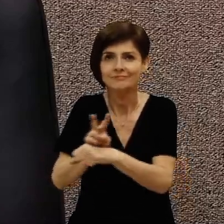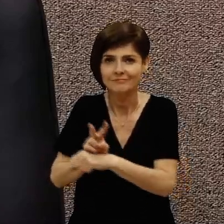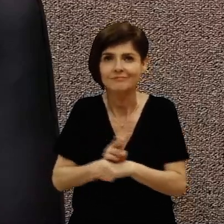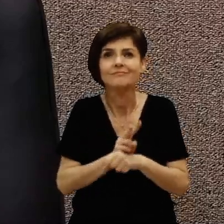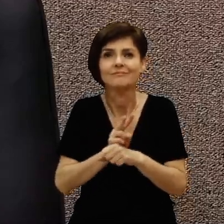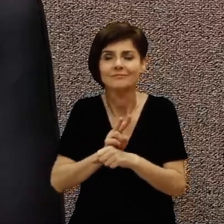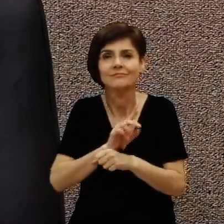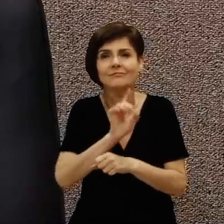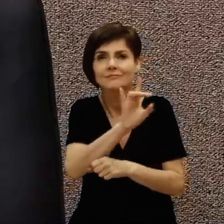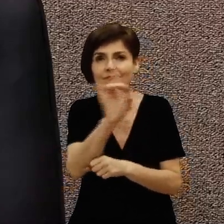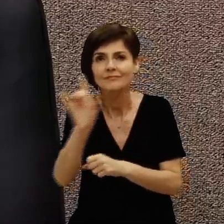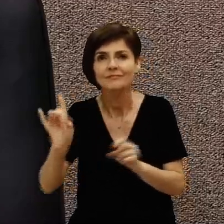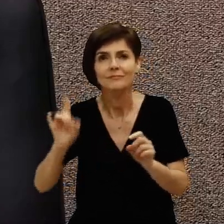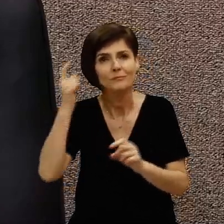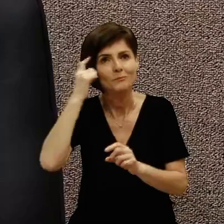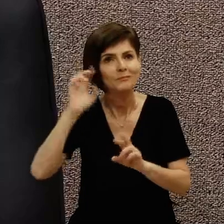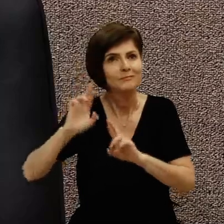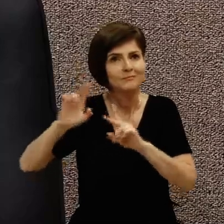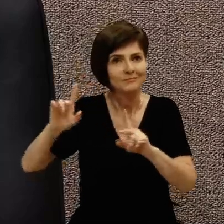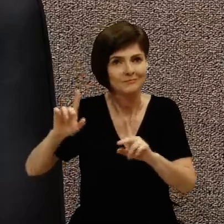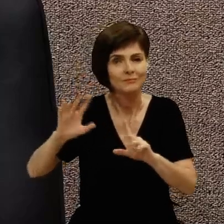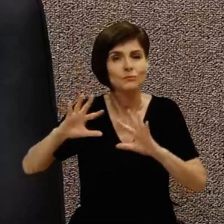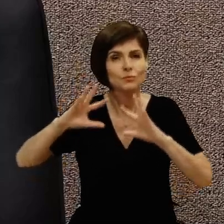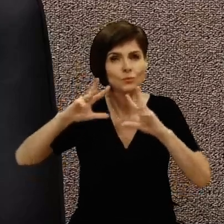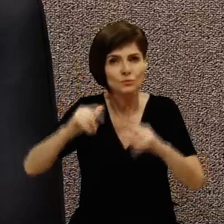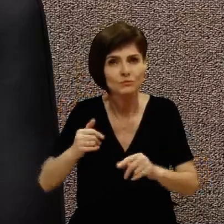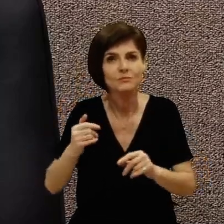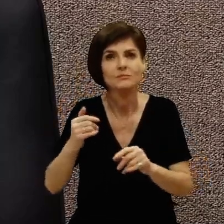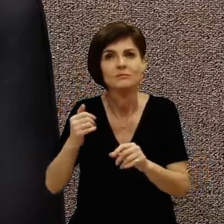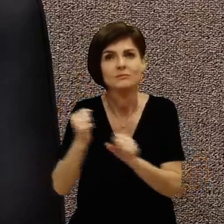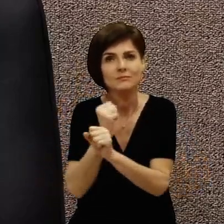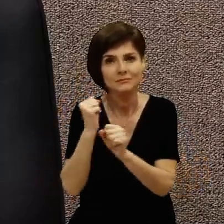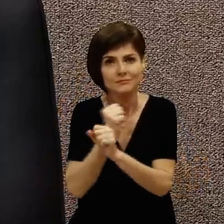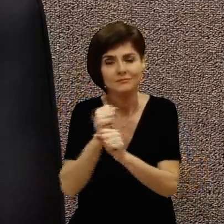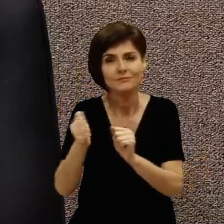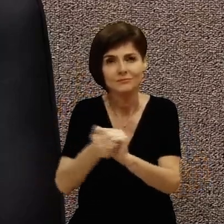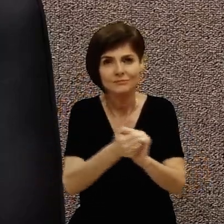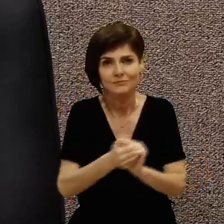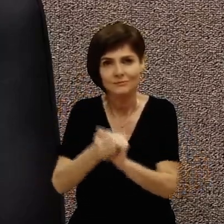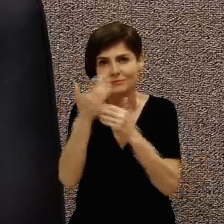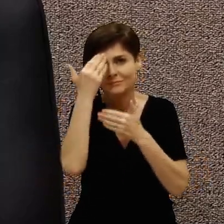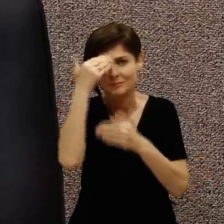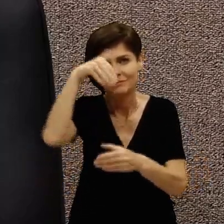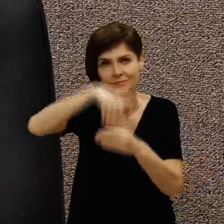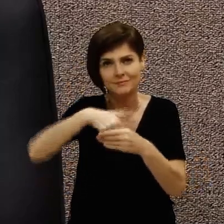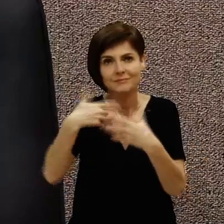Então, parabenizar a todos que se envolveram efetivamente neste momento. Era isso, senhor presidente, votarei favorável. Obrigado, vereador.